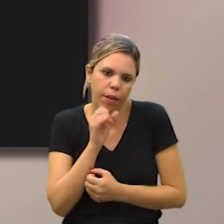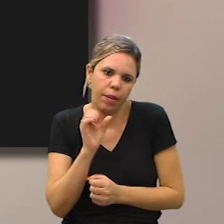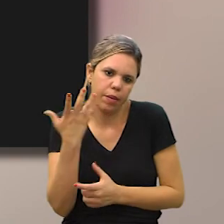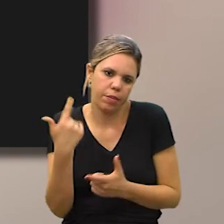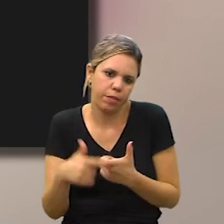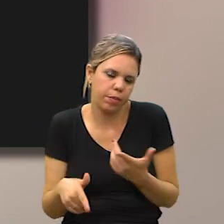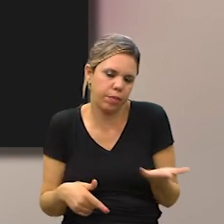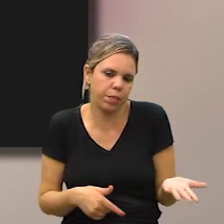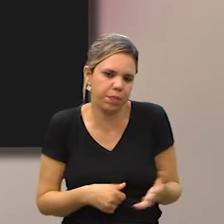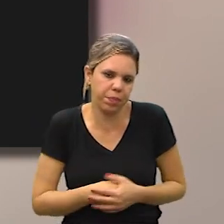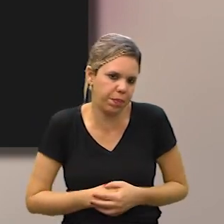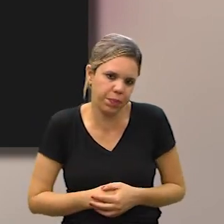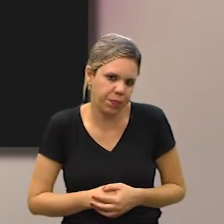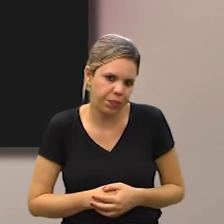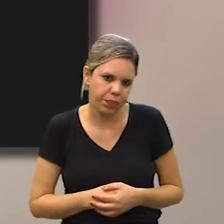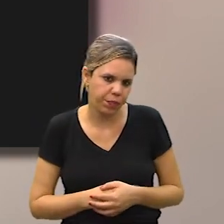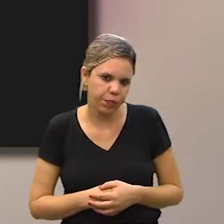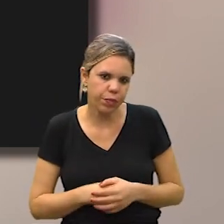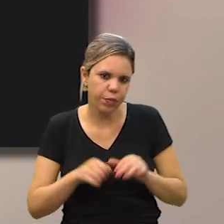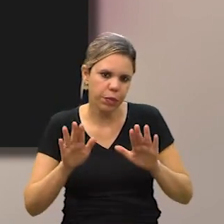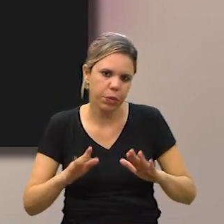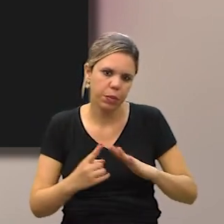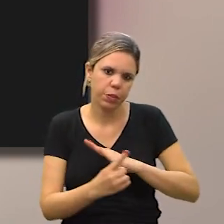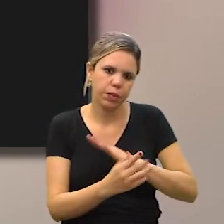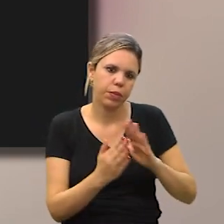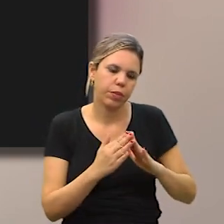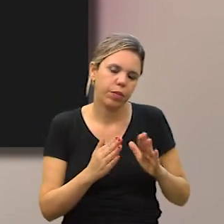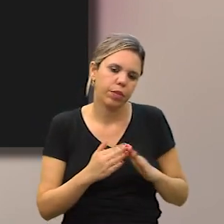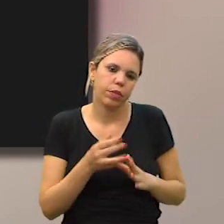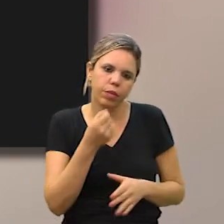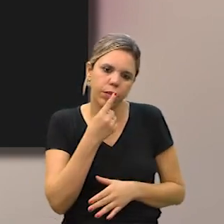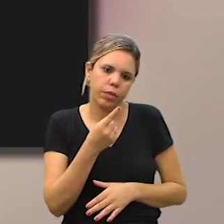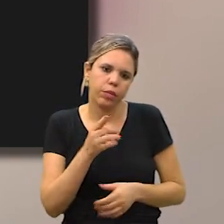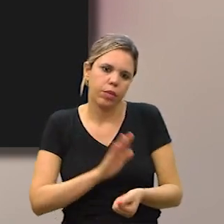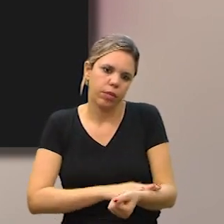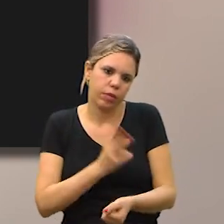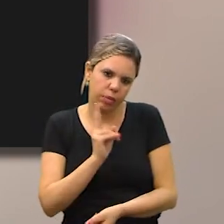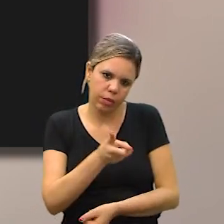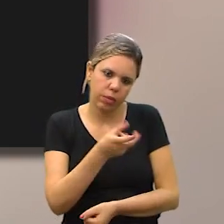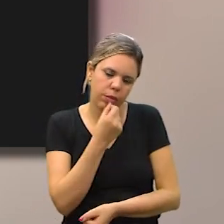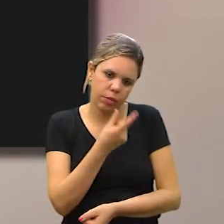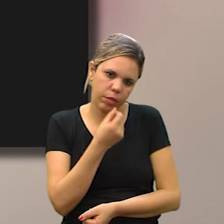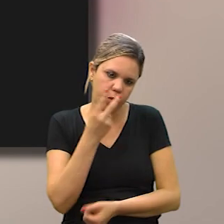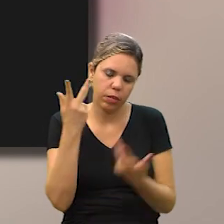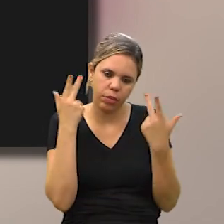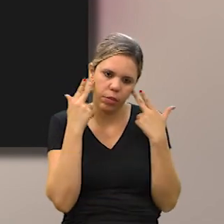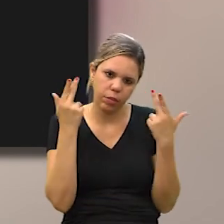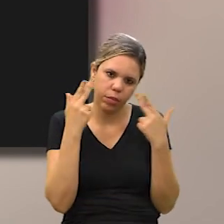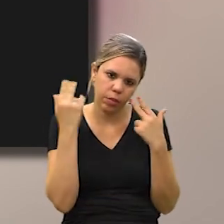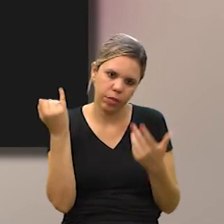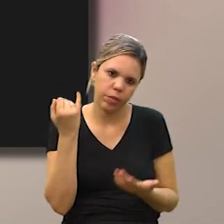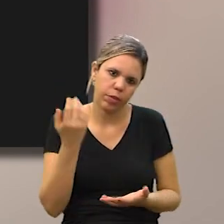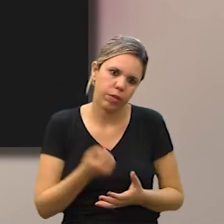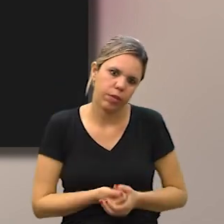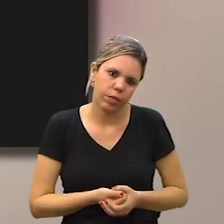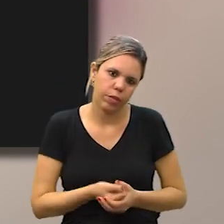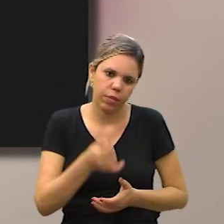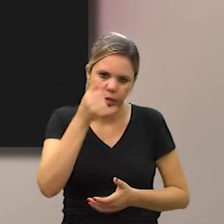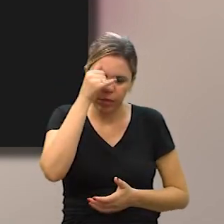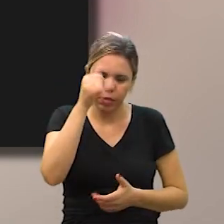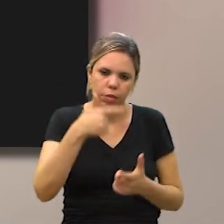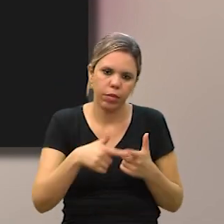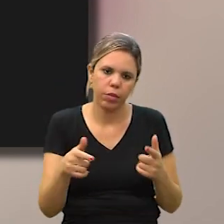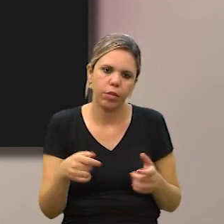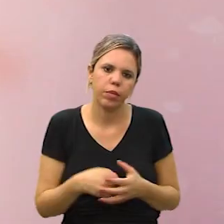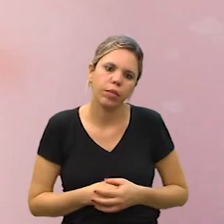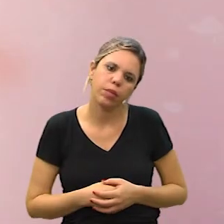pode acontecer vou ficar em casa o remédio da pressão mantém o remédio da pressão é muito importante para evitar